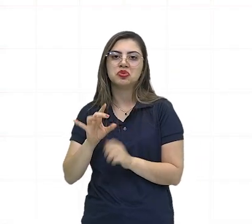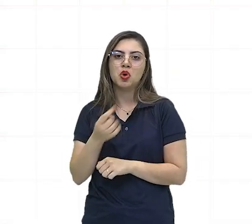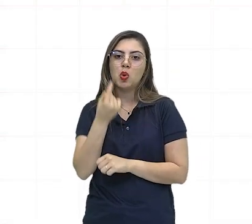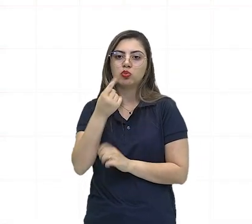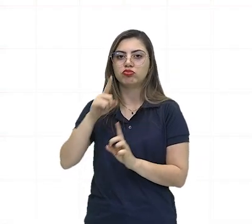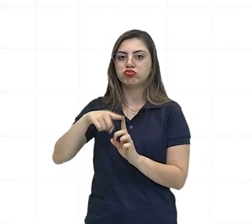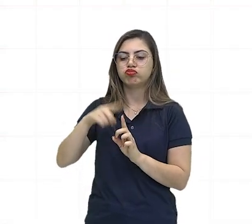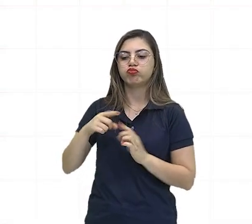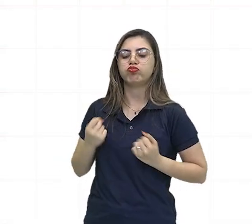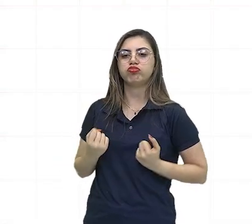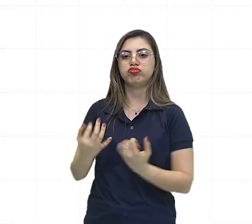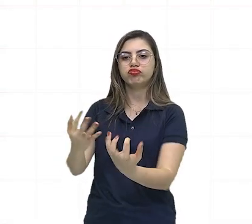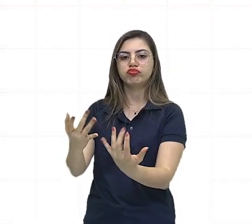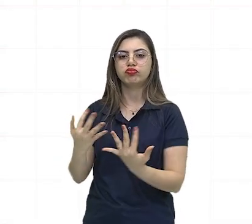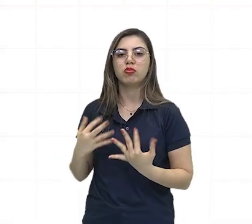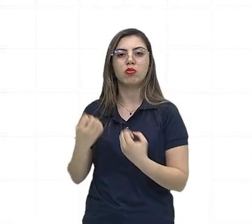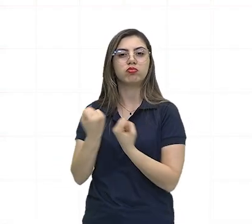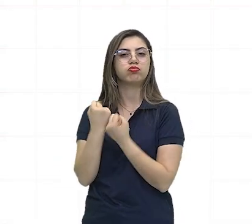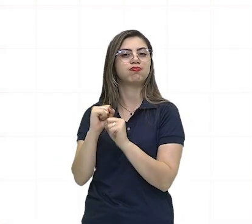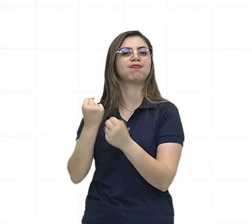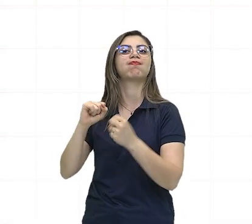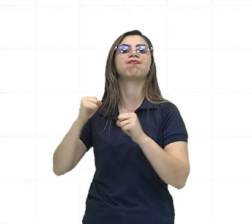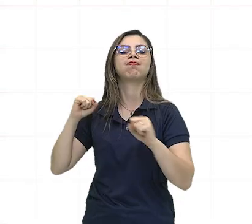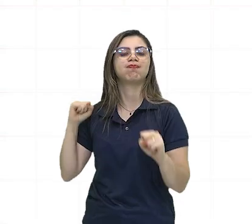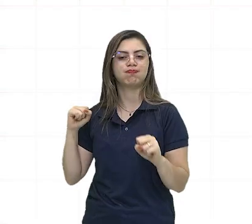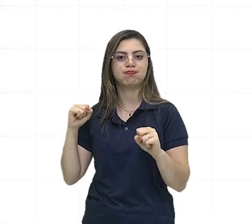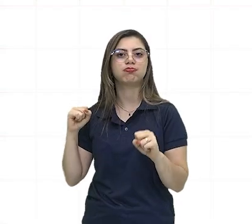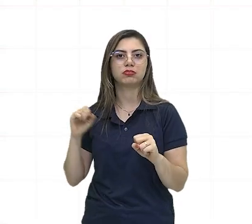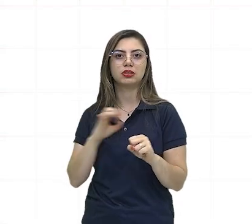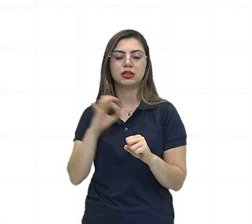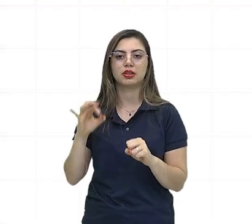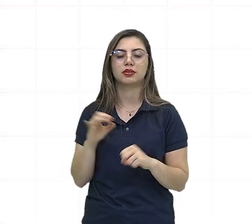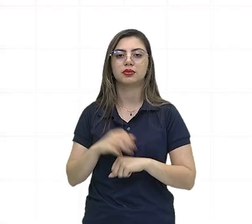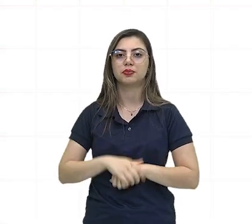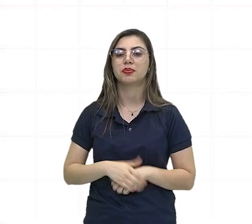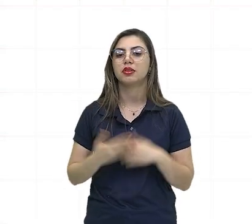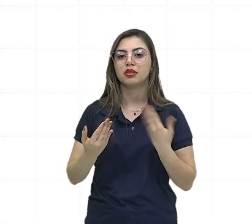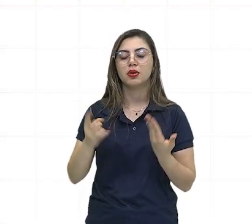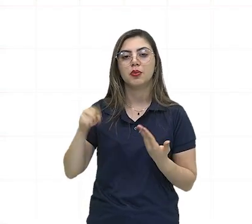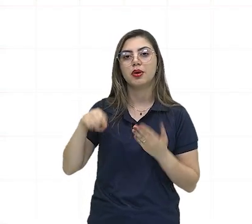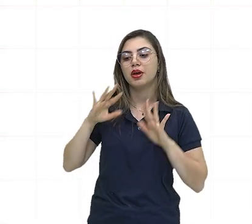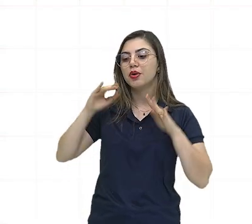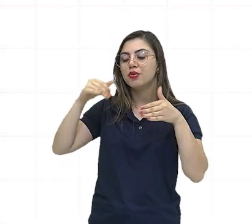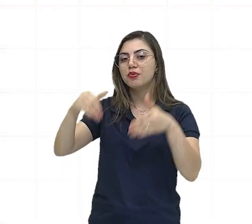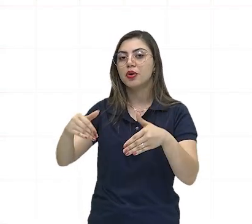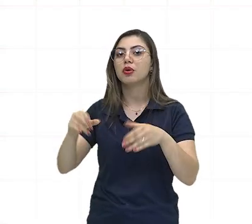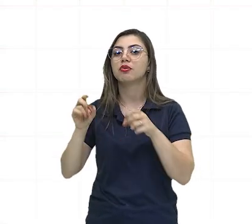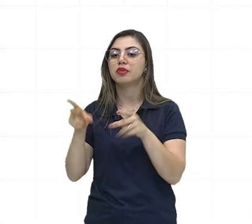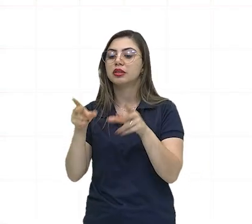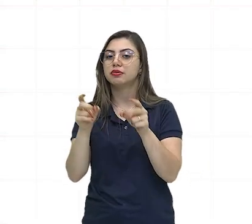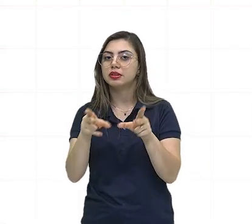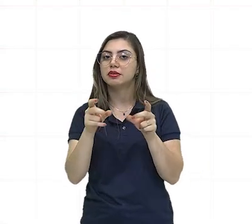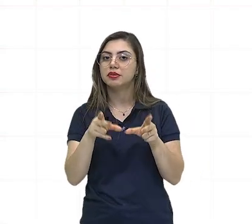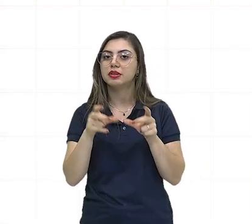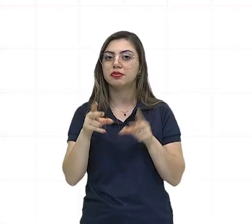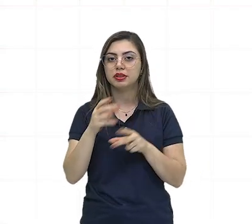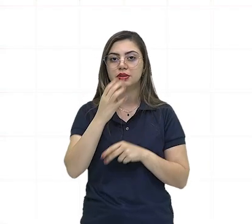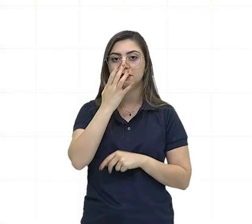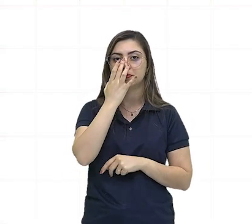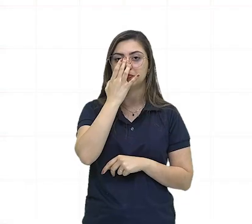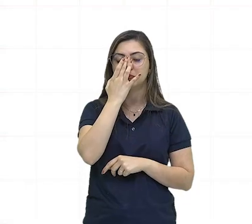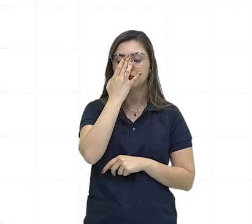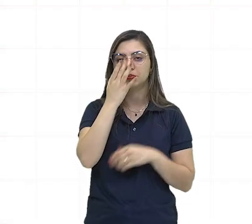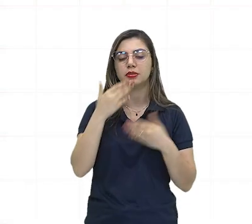Né? E essa produção, ela na agricultura plantation, ela é voltada para o mercado externo. Ela